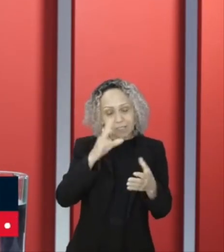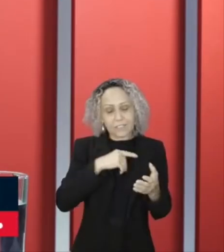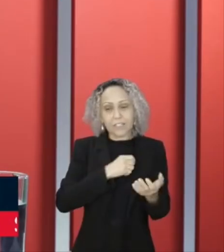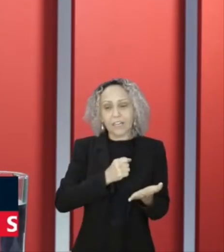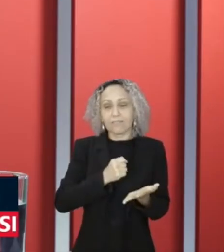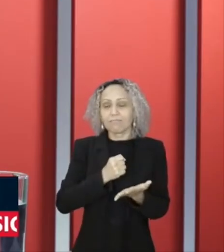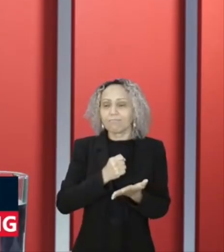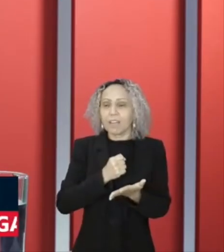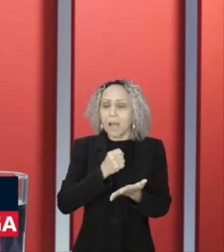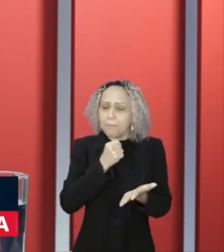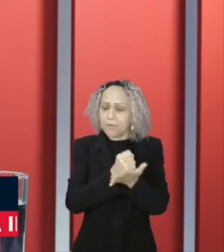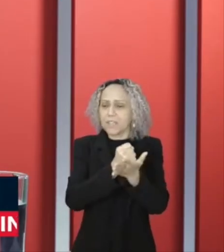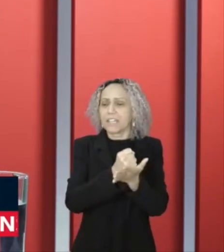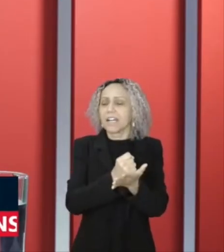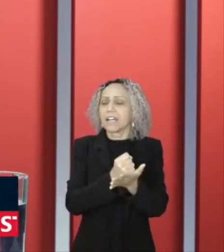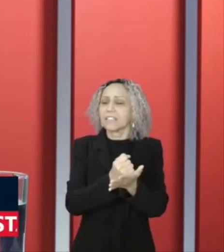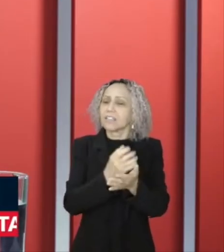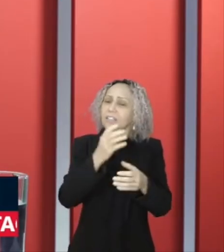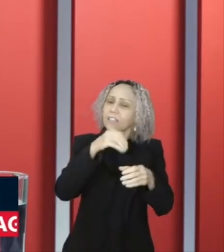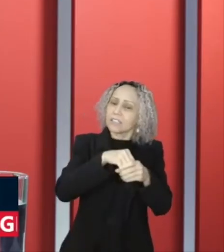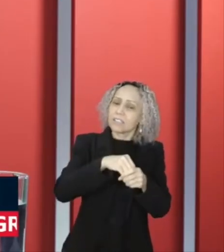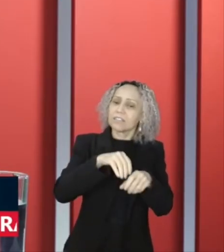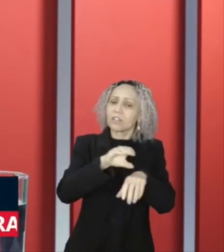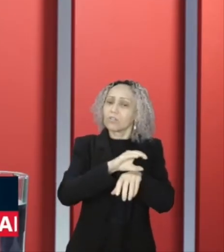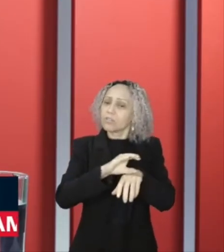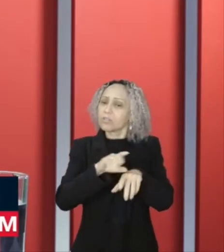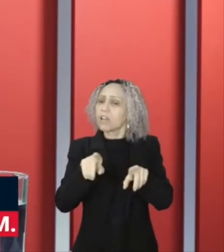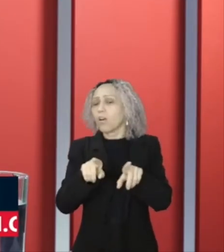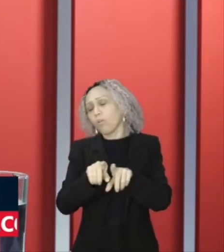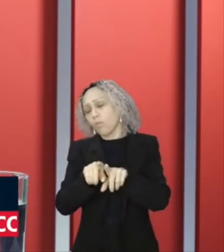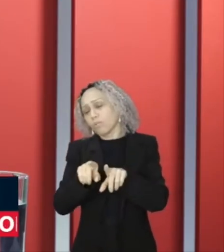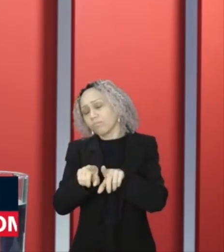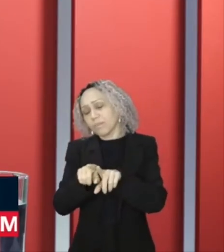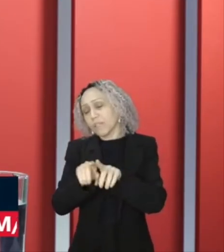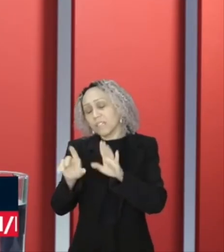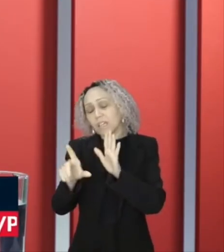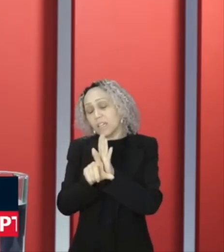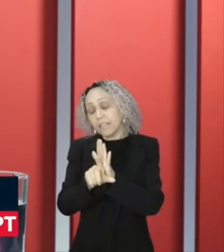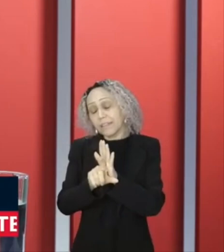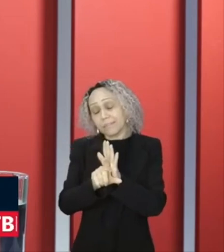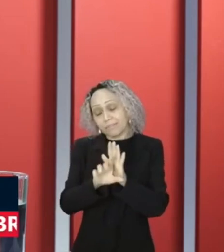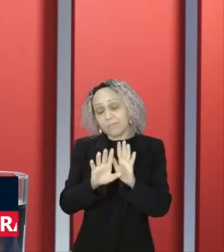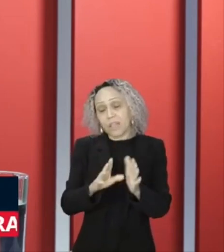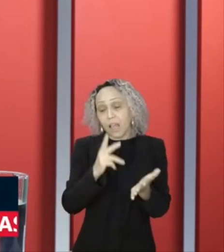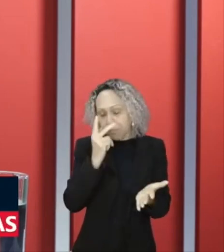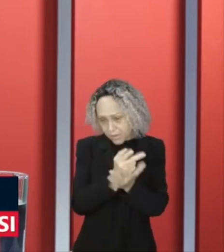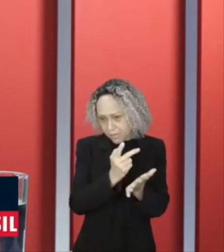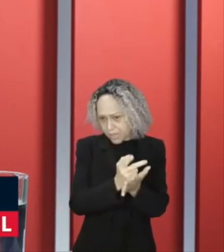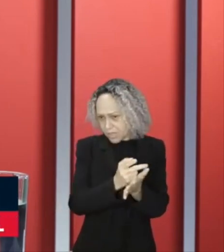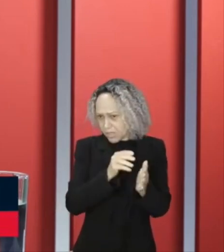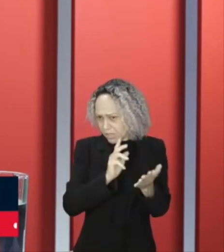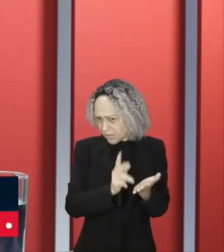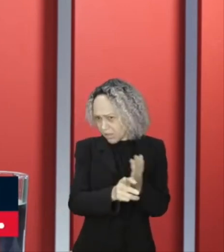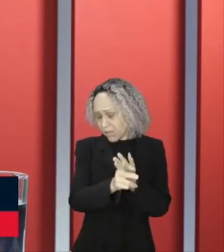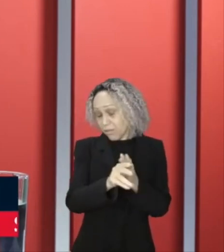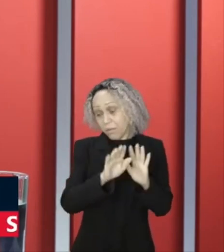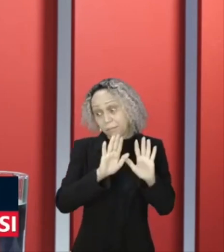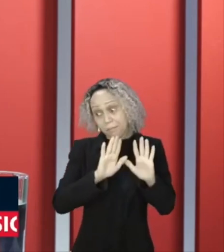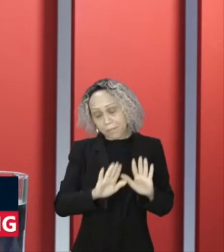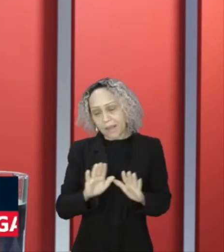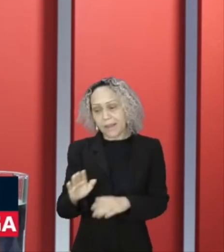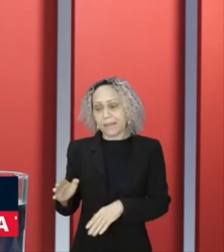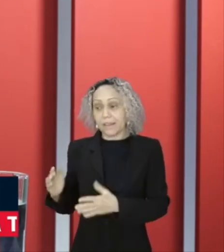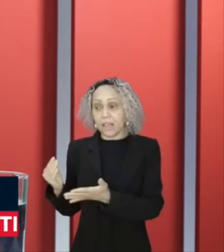leis. Mas ele fez um estrago tremendo. No primeiro fórum, em abril, nós tínhamos 20 conselhos